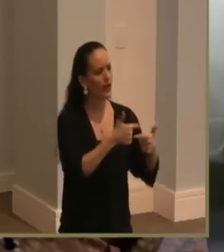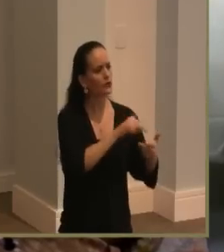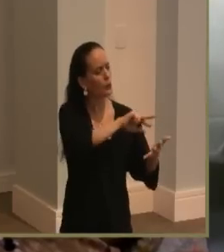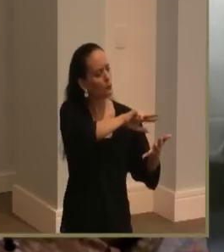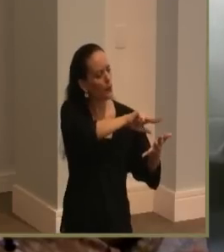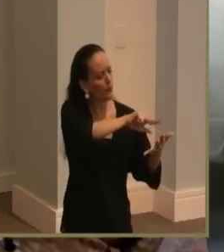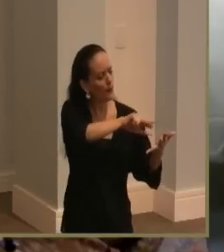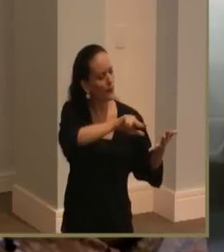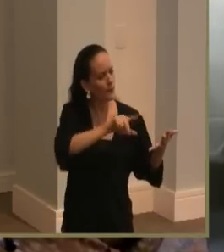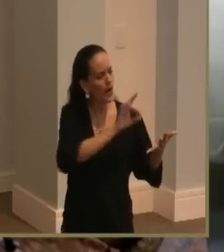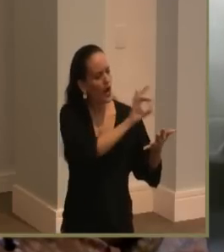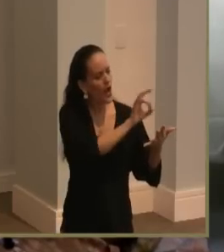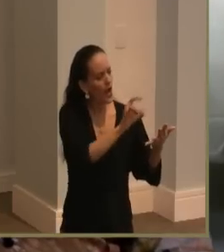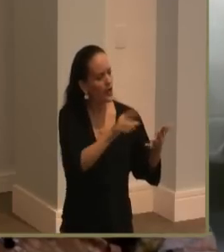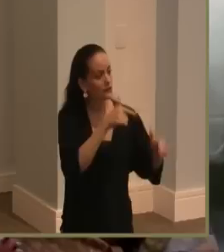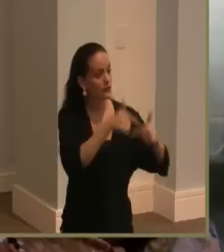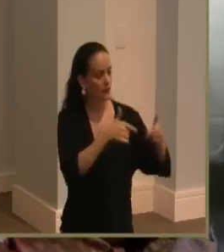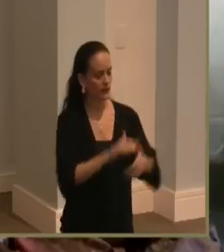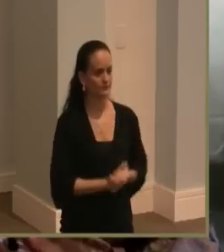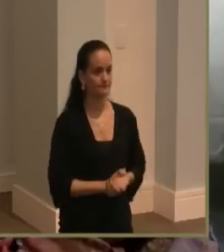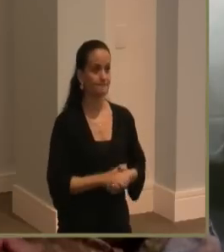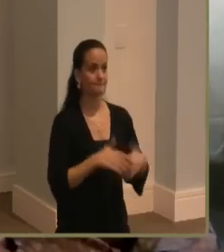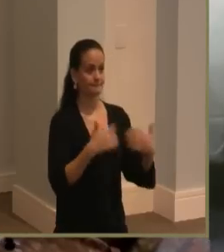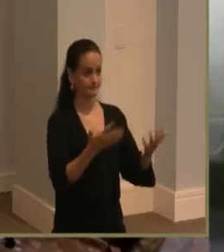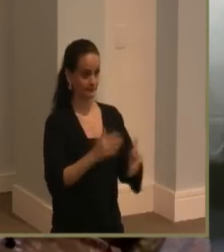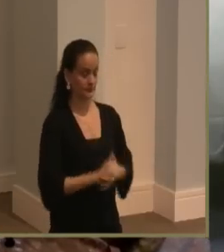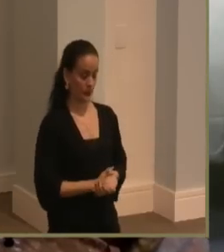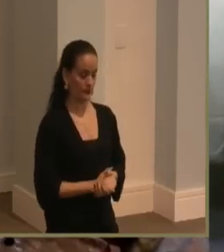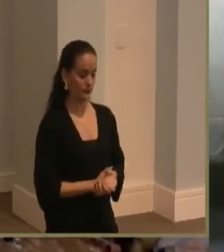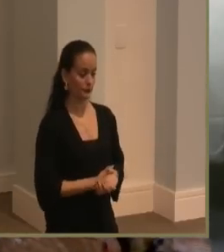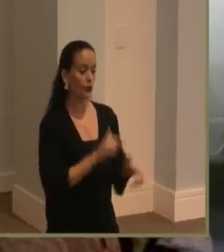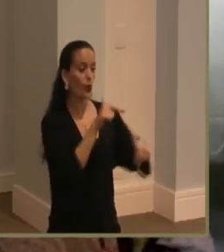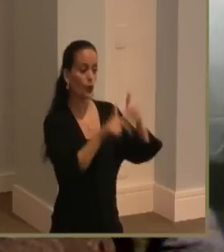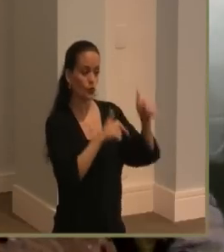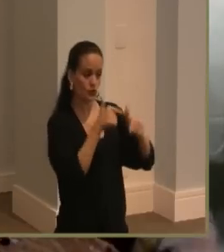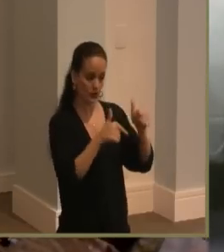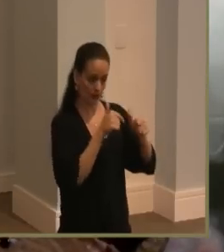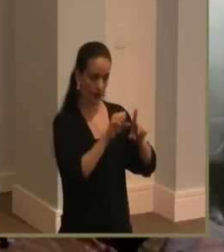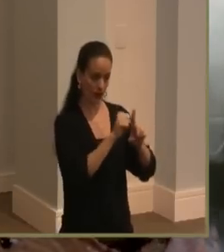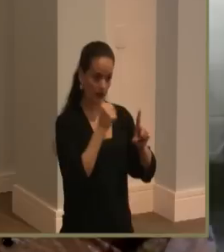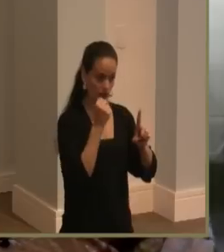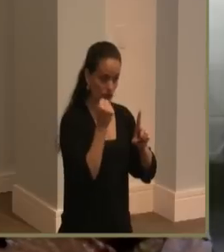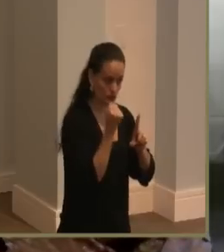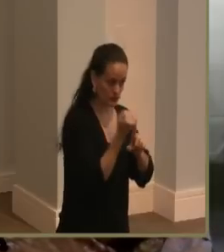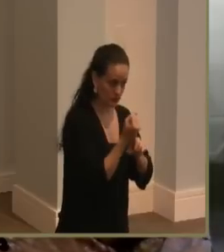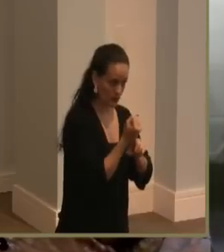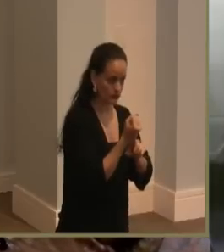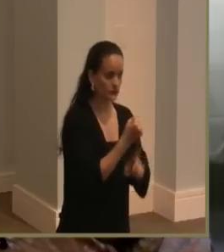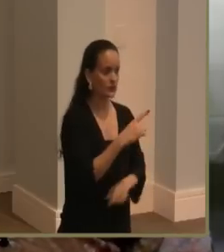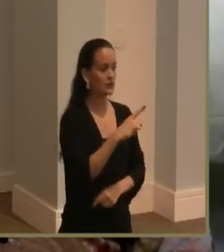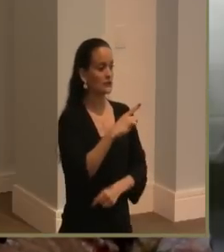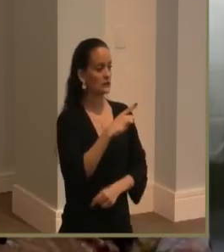Ministério de Ação Social aqui na Memorial? O Ministério de Ação Social, ele teve origem em